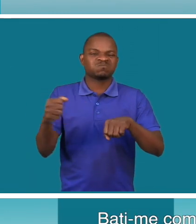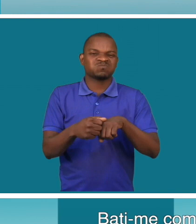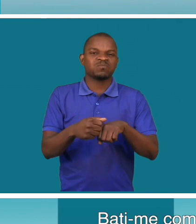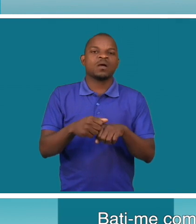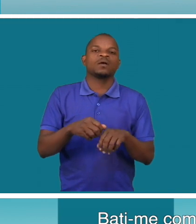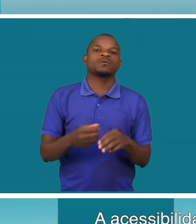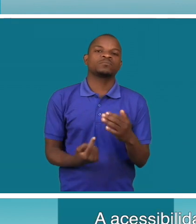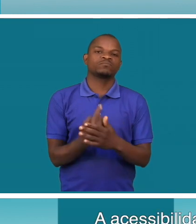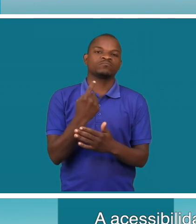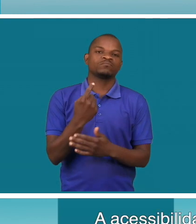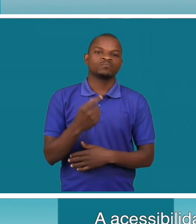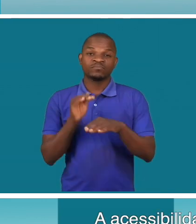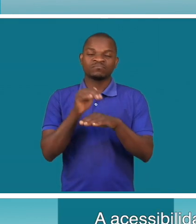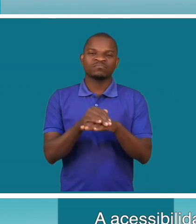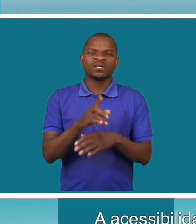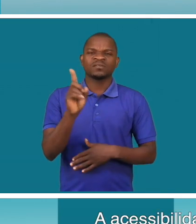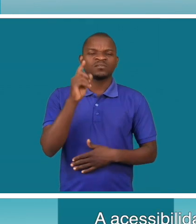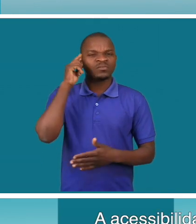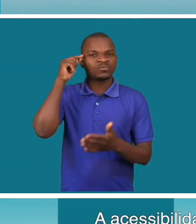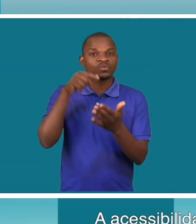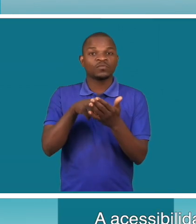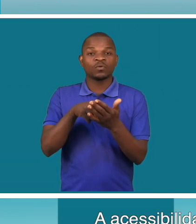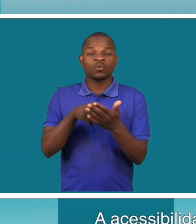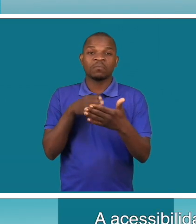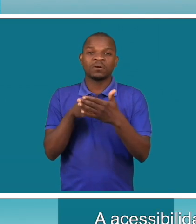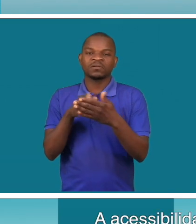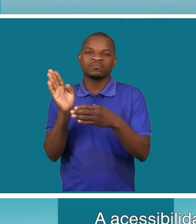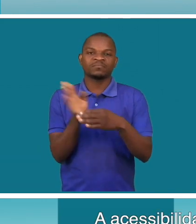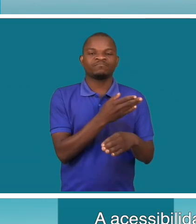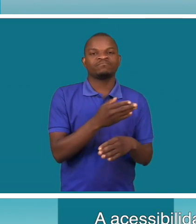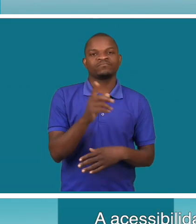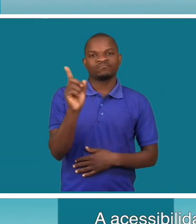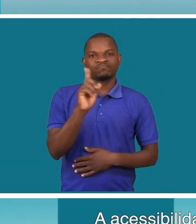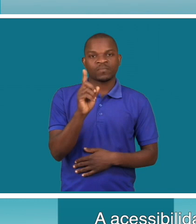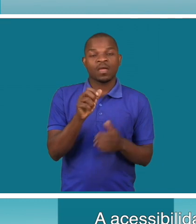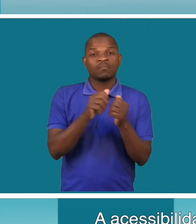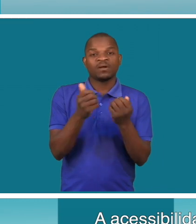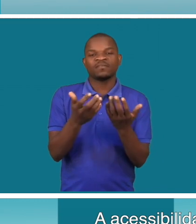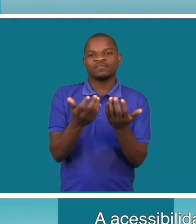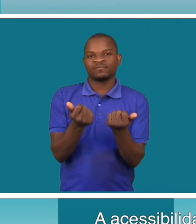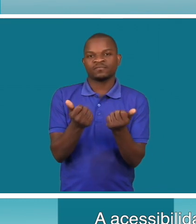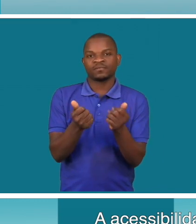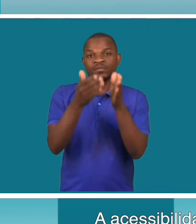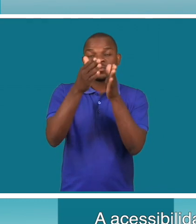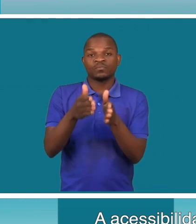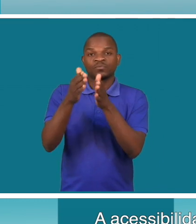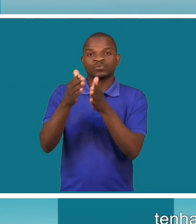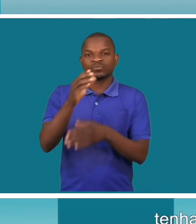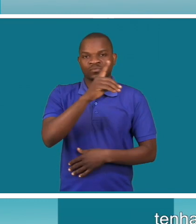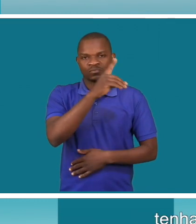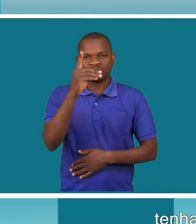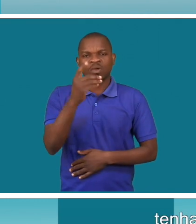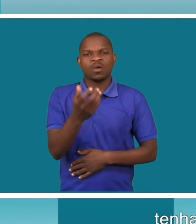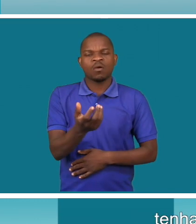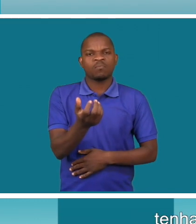A acessibilidade não significa eliminar barreiras, mas permite que as pessoas com deficiência